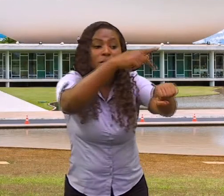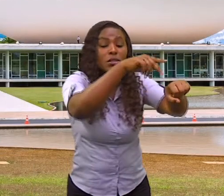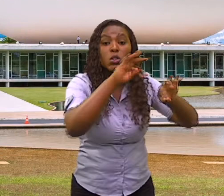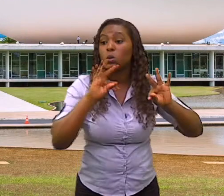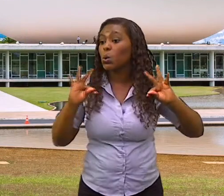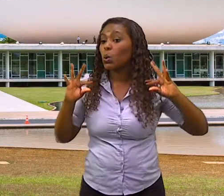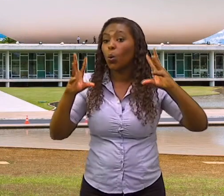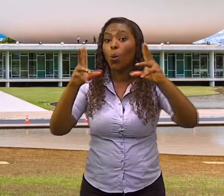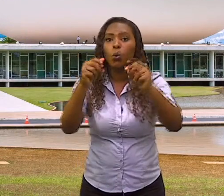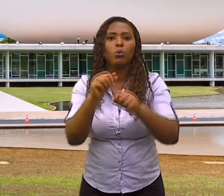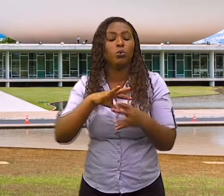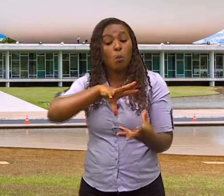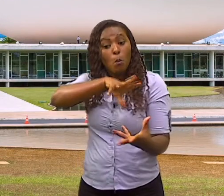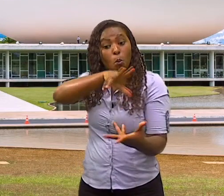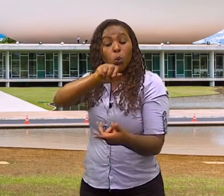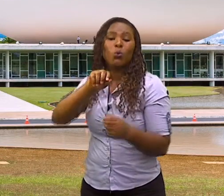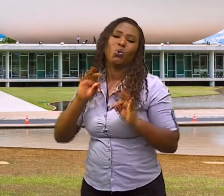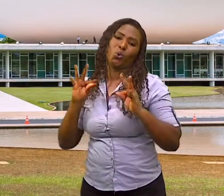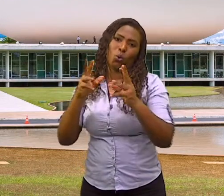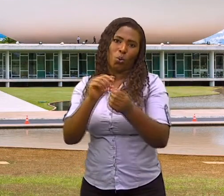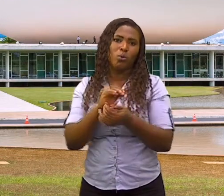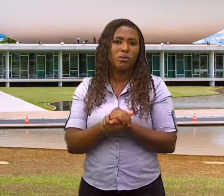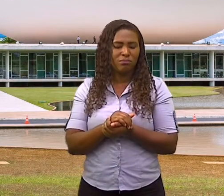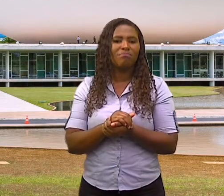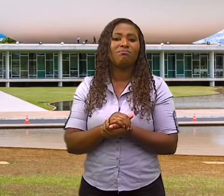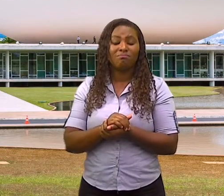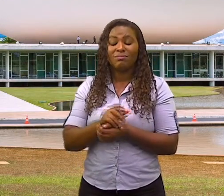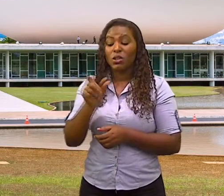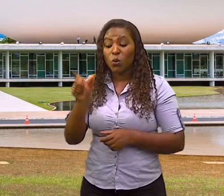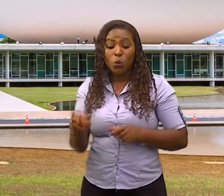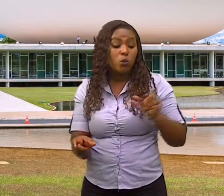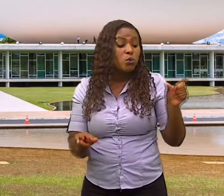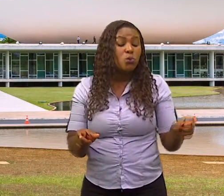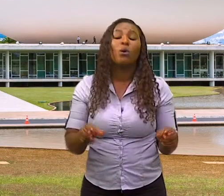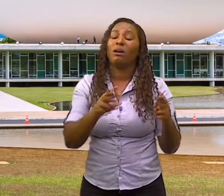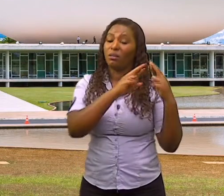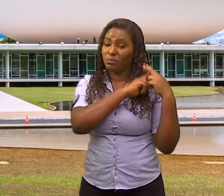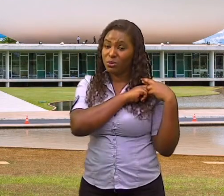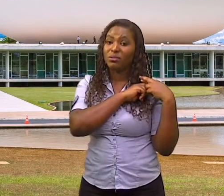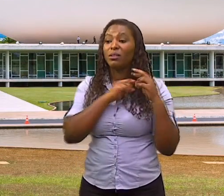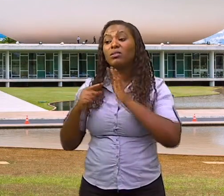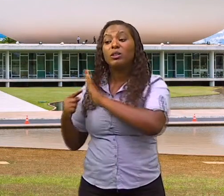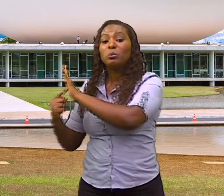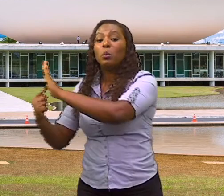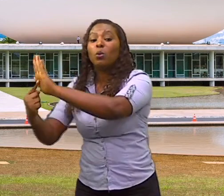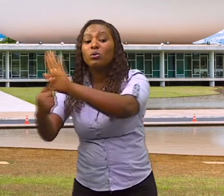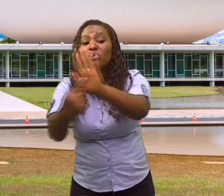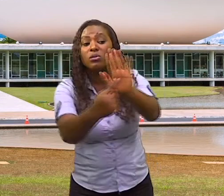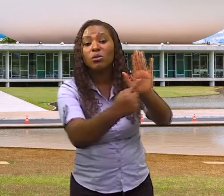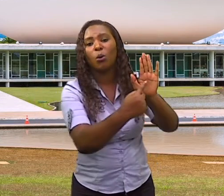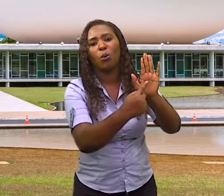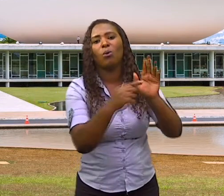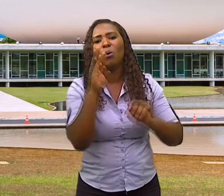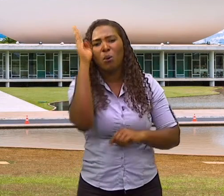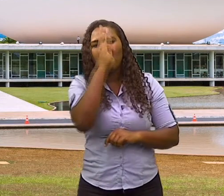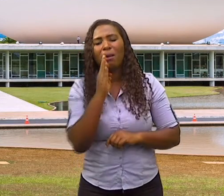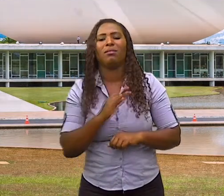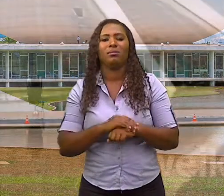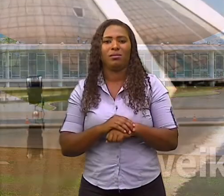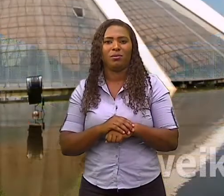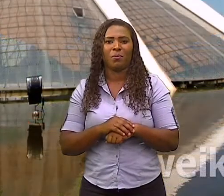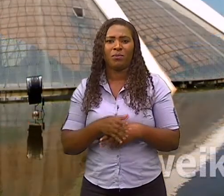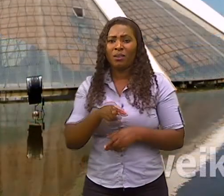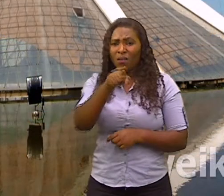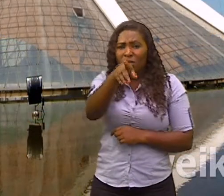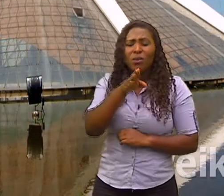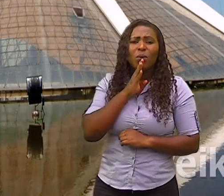para todo o mundo. Se você parar, quem teve a oportunidade de conhecer Belo Horizonte, a Igrejinha